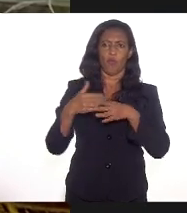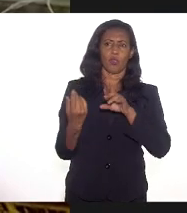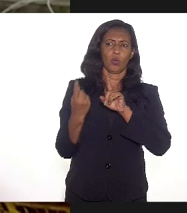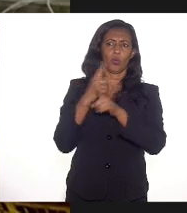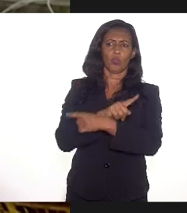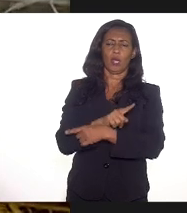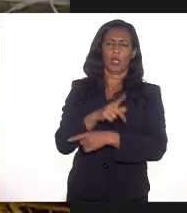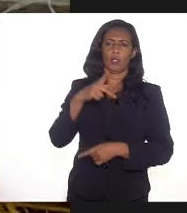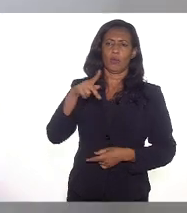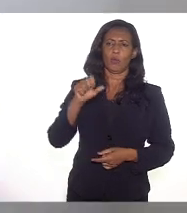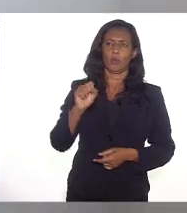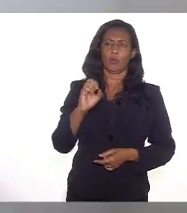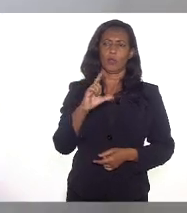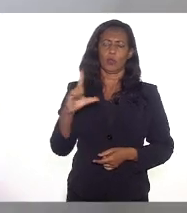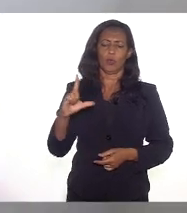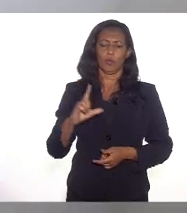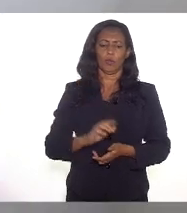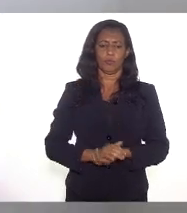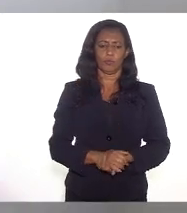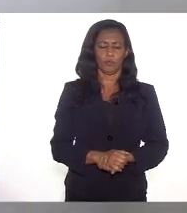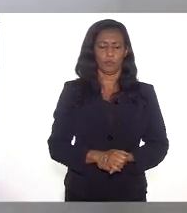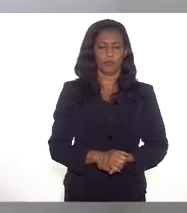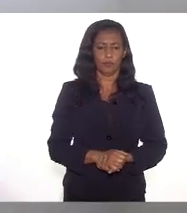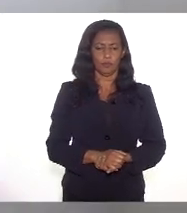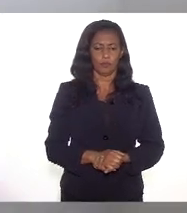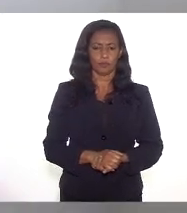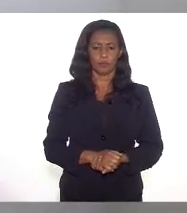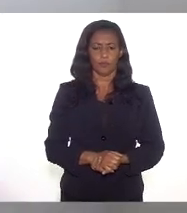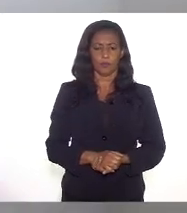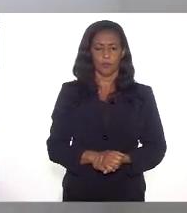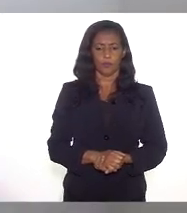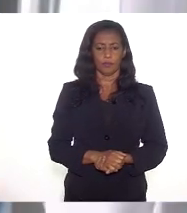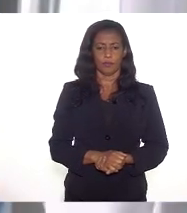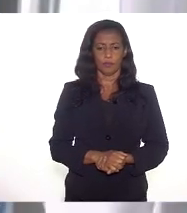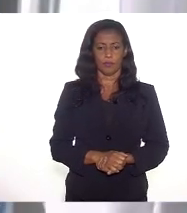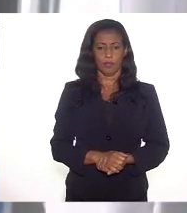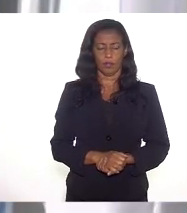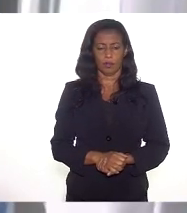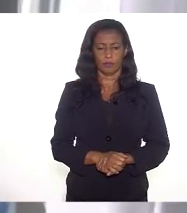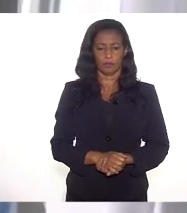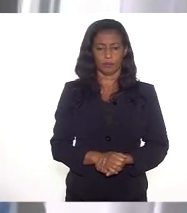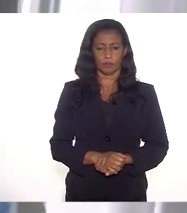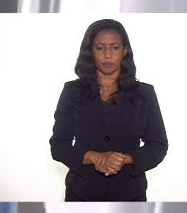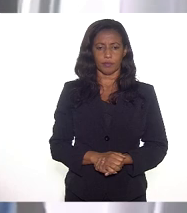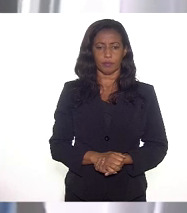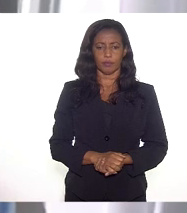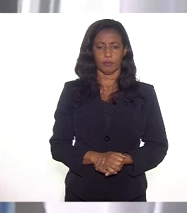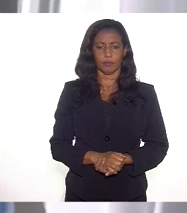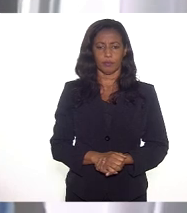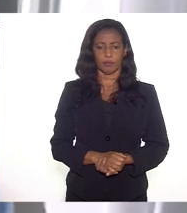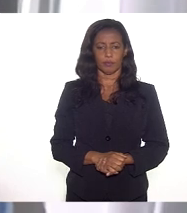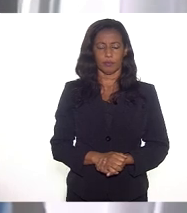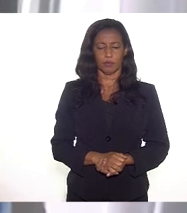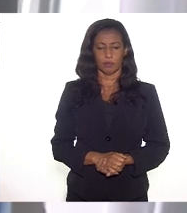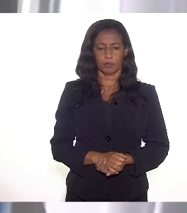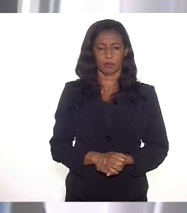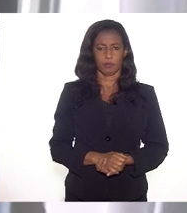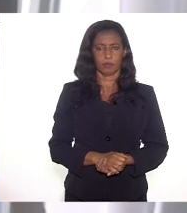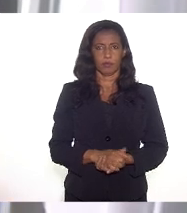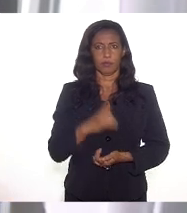bancada do PSOL. Ok. Aqui eu declarar, obrigado. Presidente. Senhor presidente, eu queria declarar